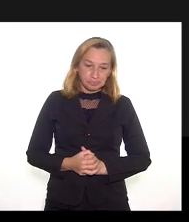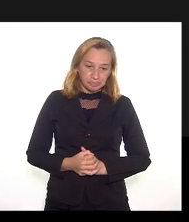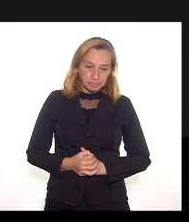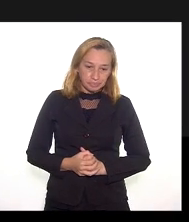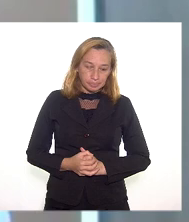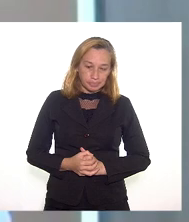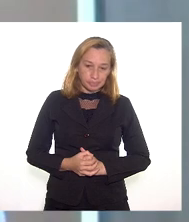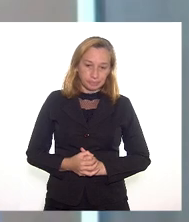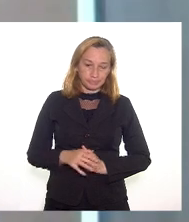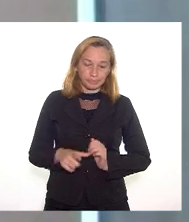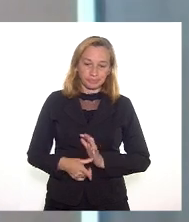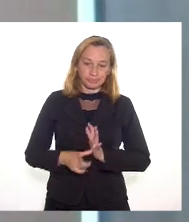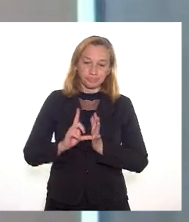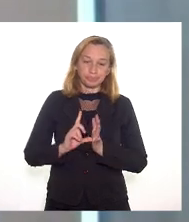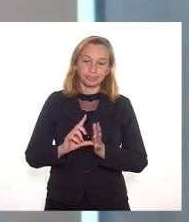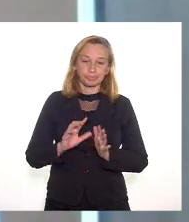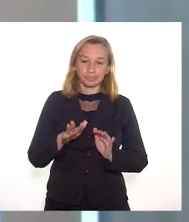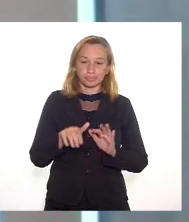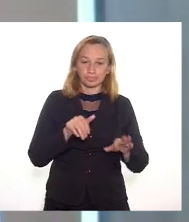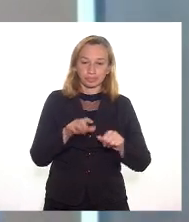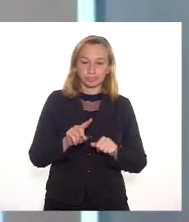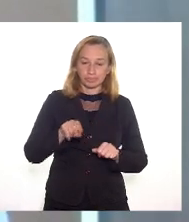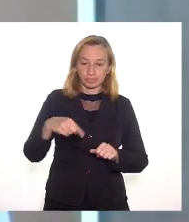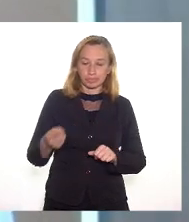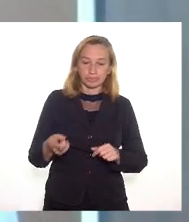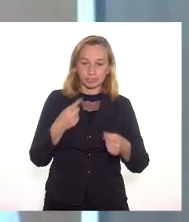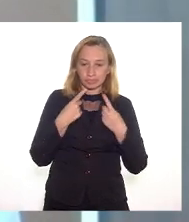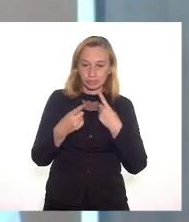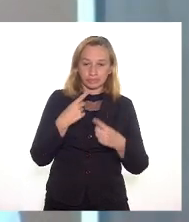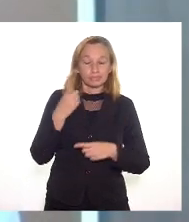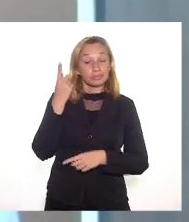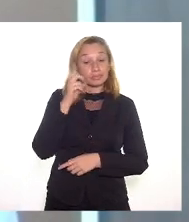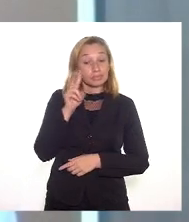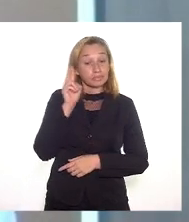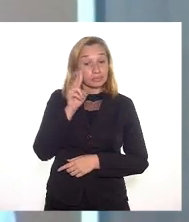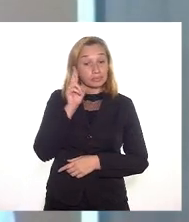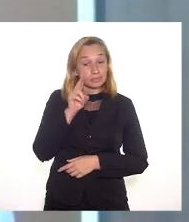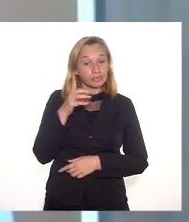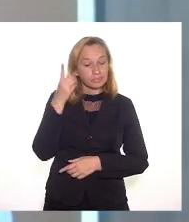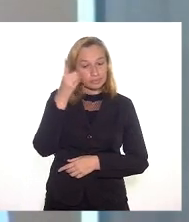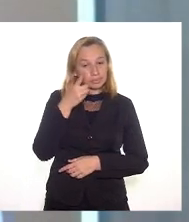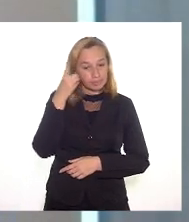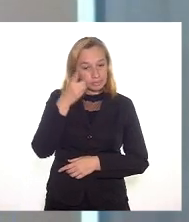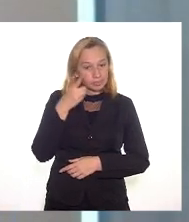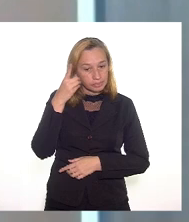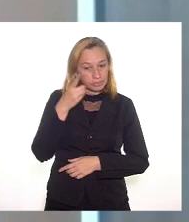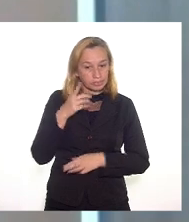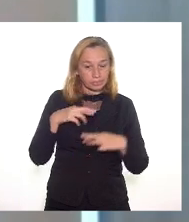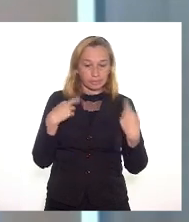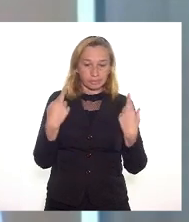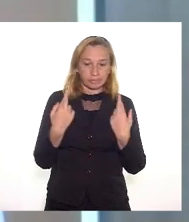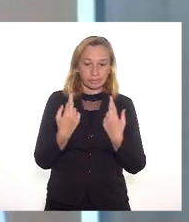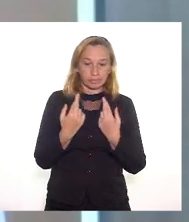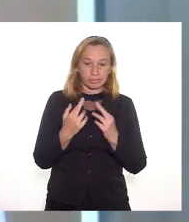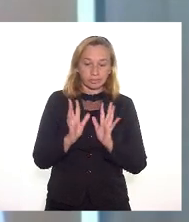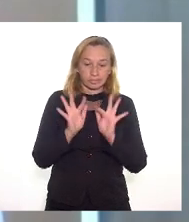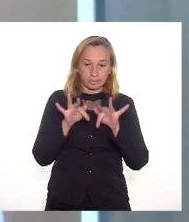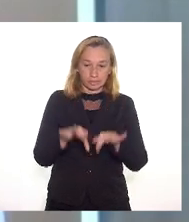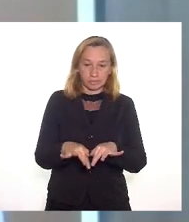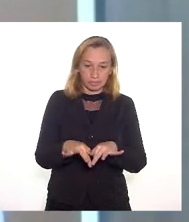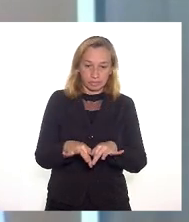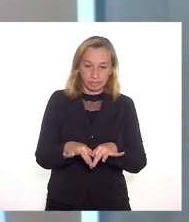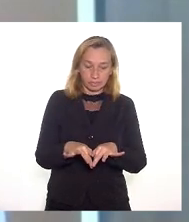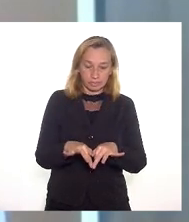Antes de chamar o próximo inscrito para discutir, lembrando aos nobres deputados e deputadas que a sessão se encerrará às 15 horas.